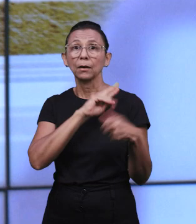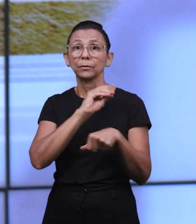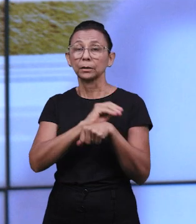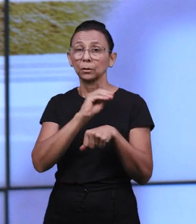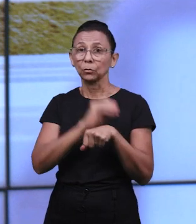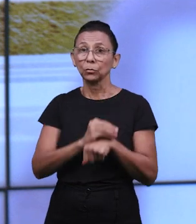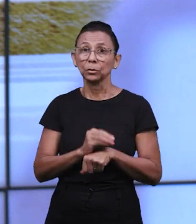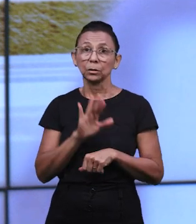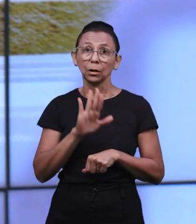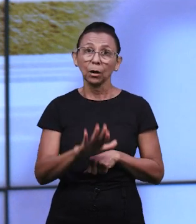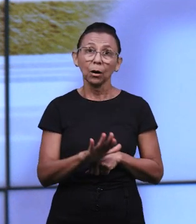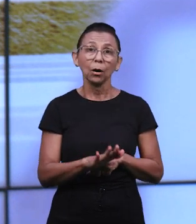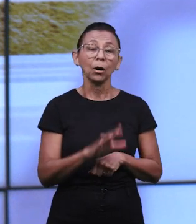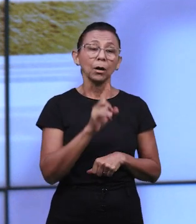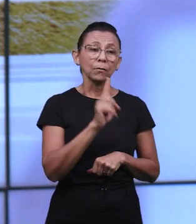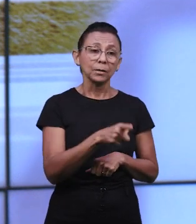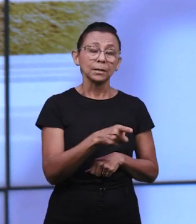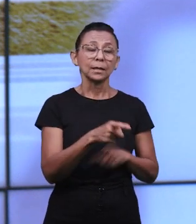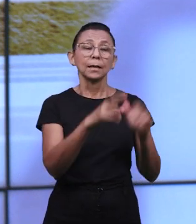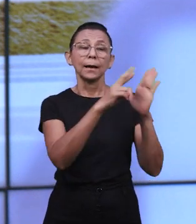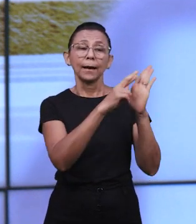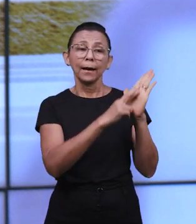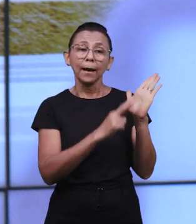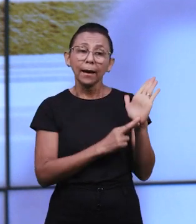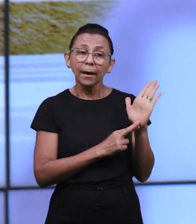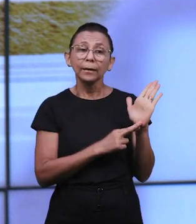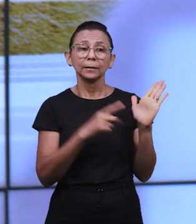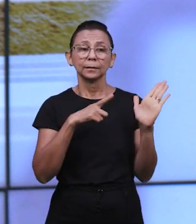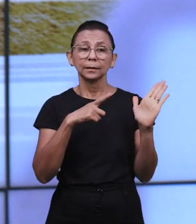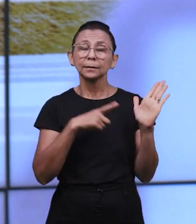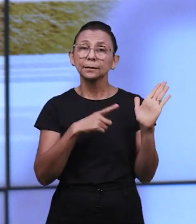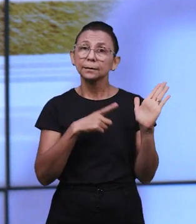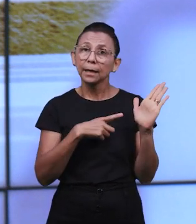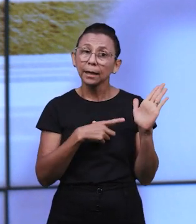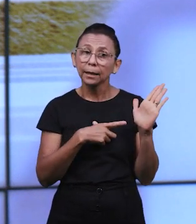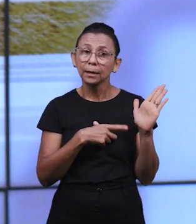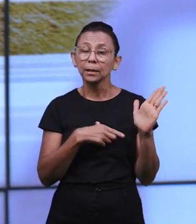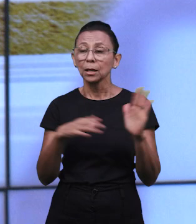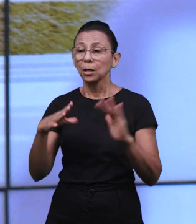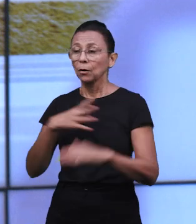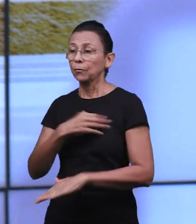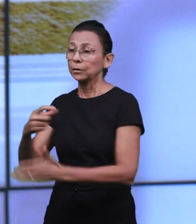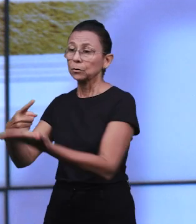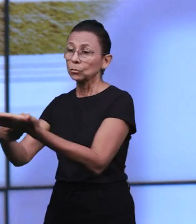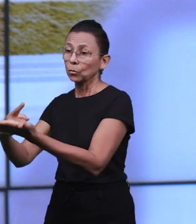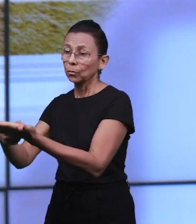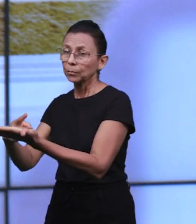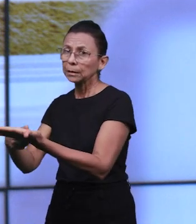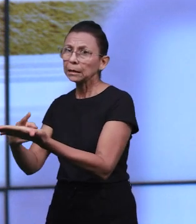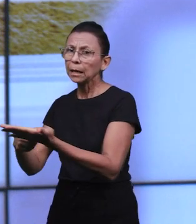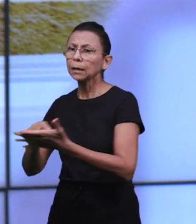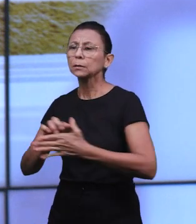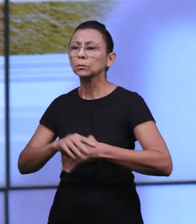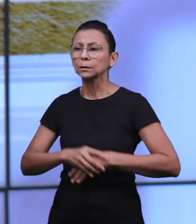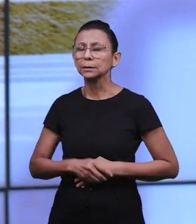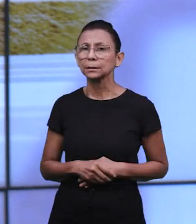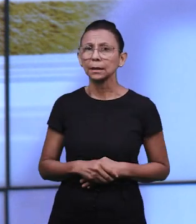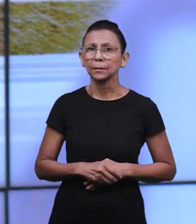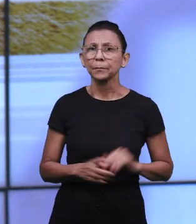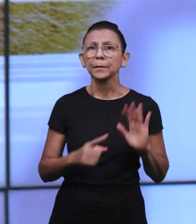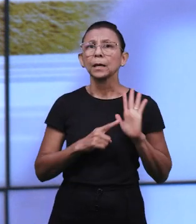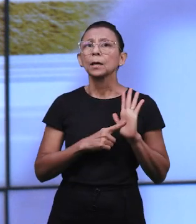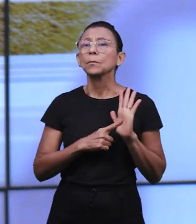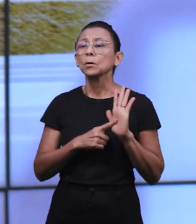instruir, conversar, dizer as regras da casa, os combinados que foram feitos com os filhos, mostrar os noticiários do